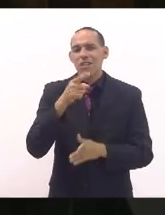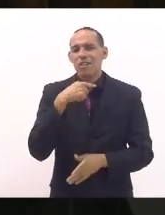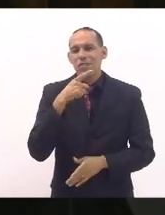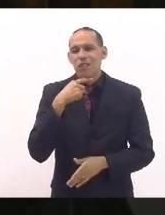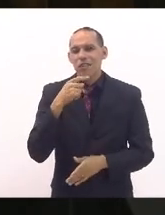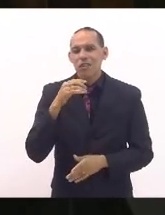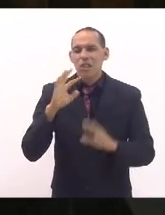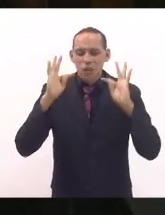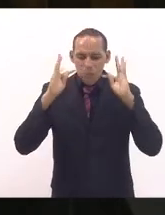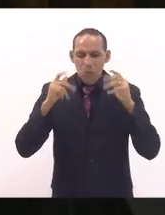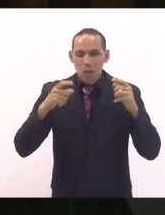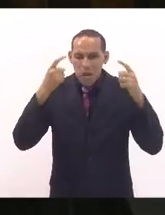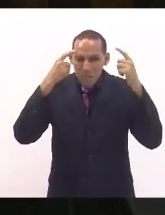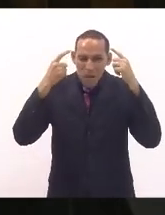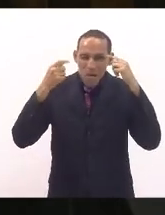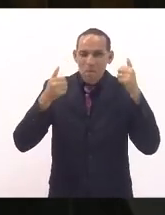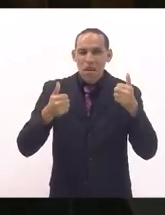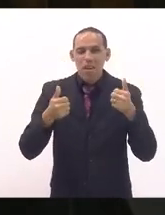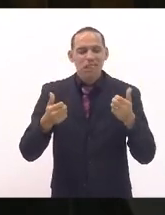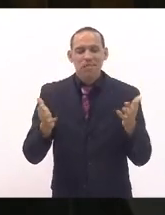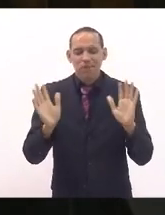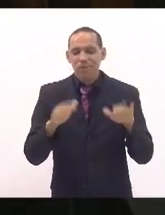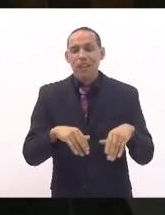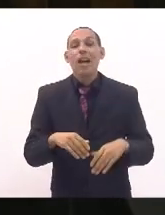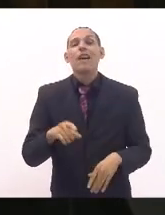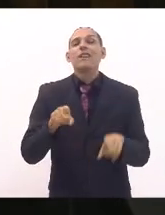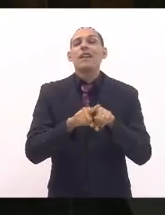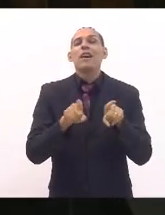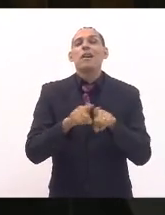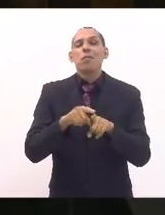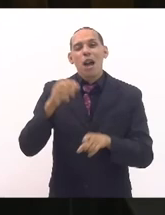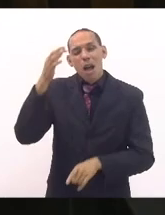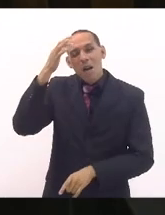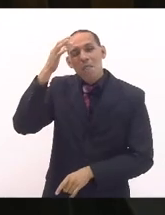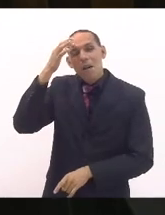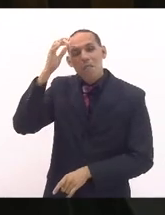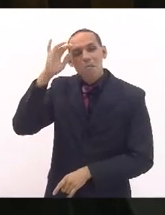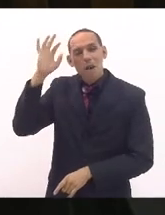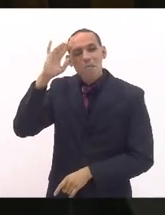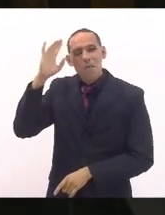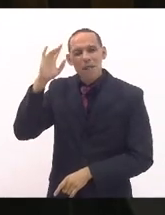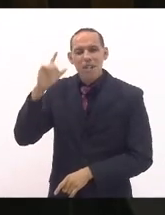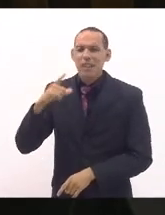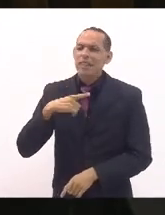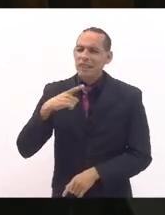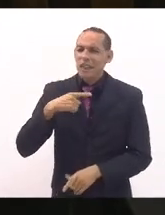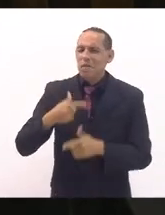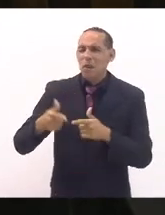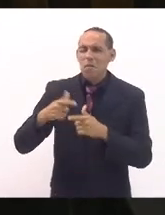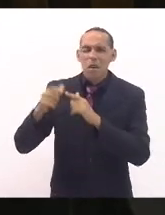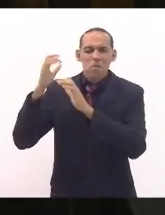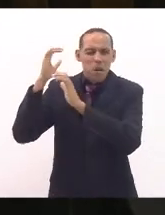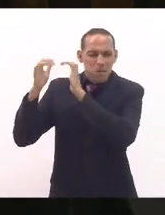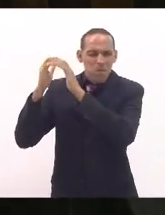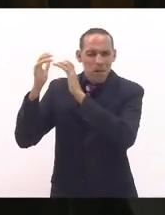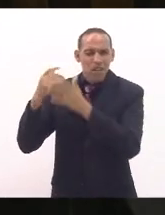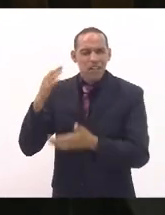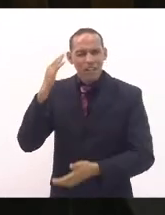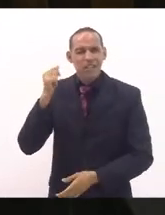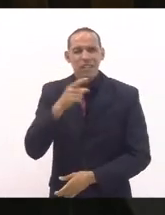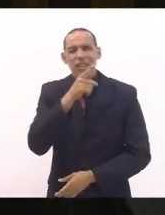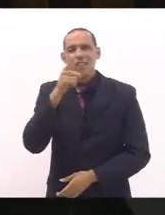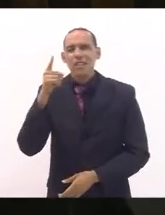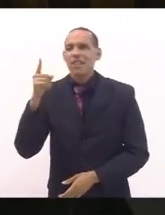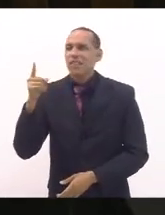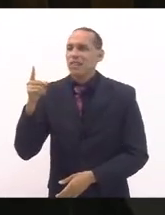faculdades mentais. Aliás, faculdades mentais, eu sei que tem um problema de cognição dessa